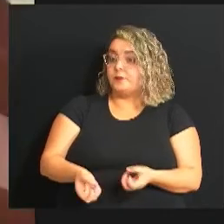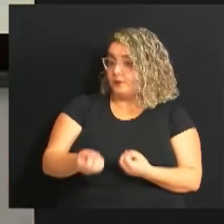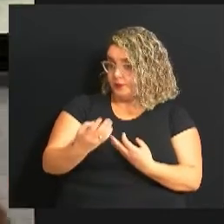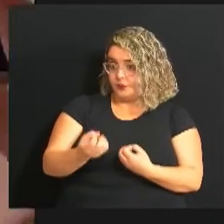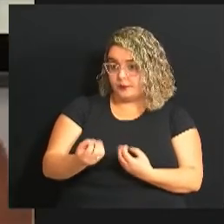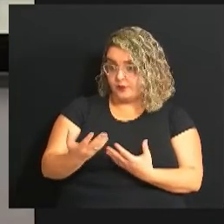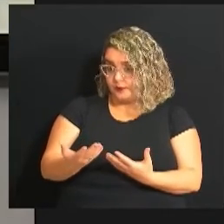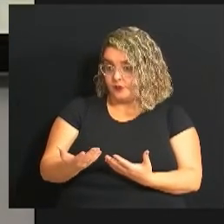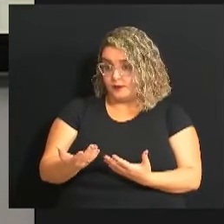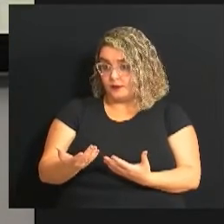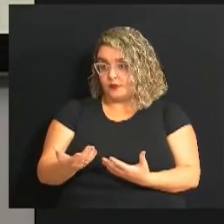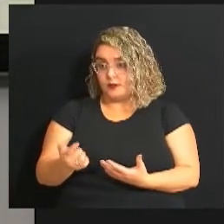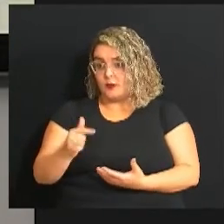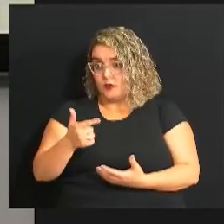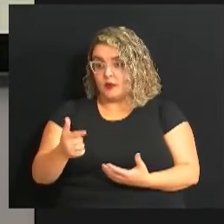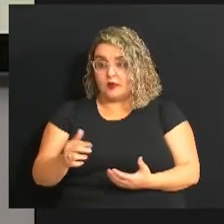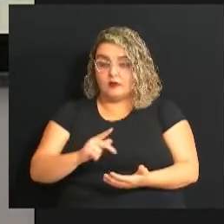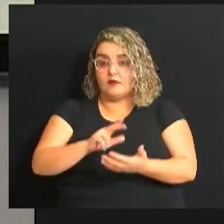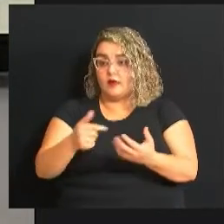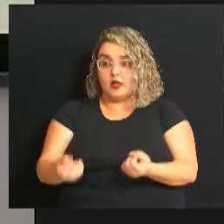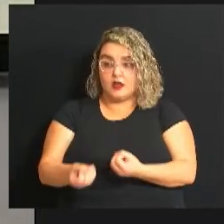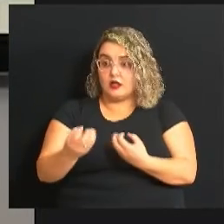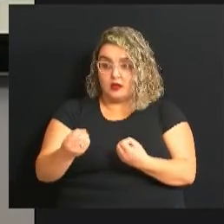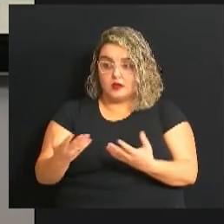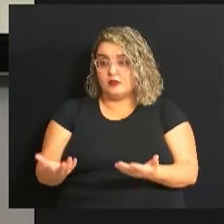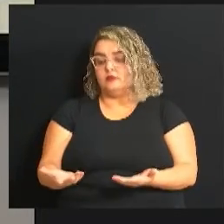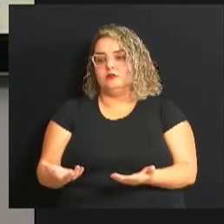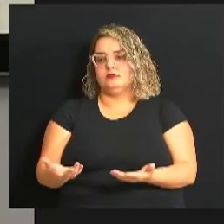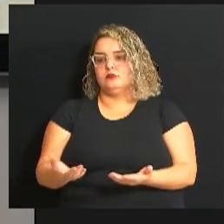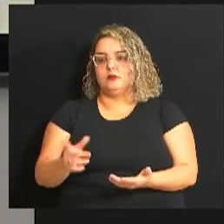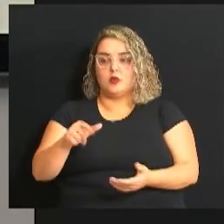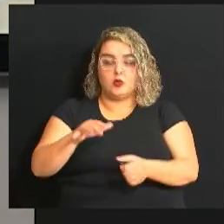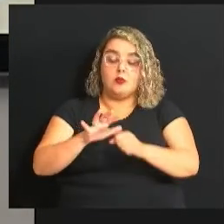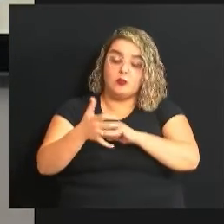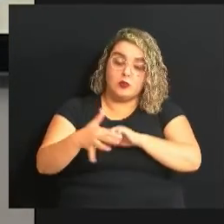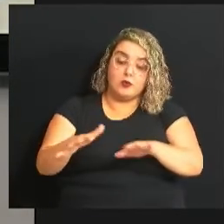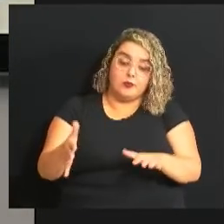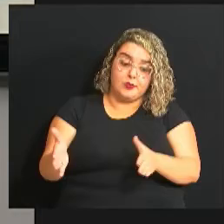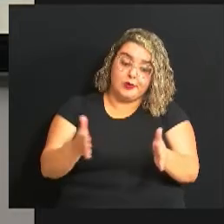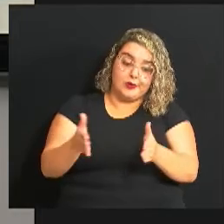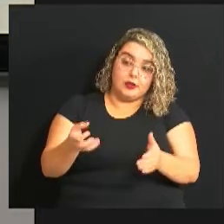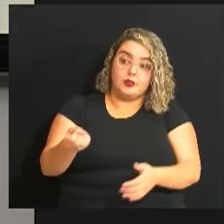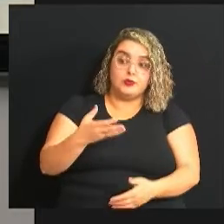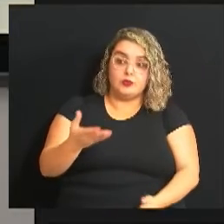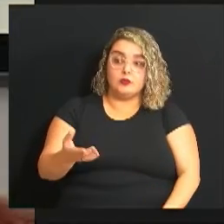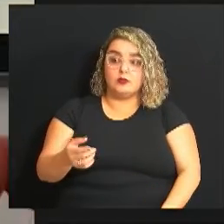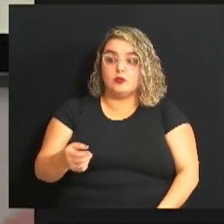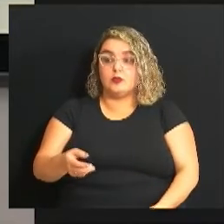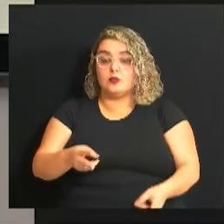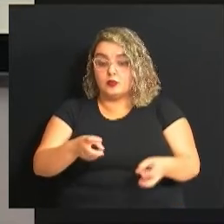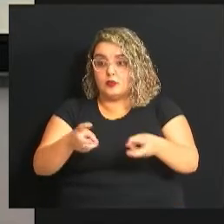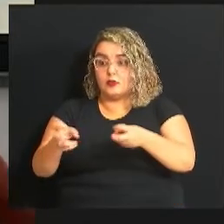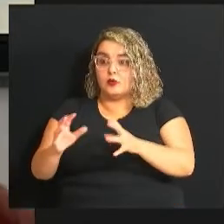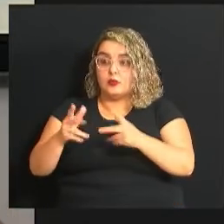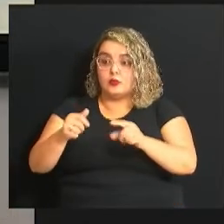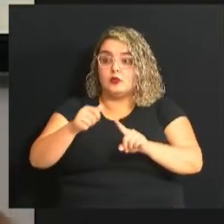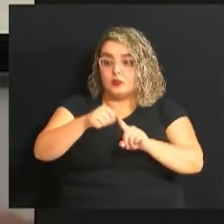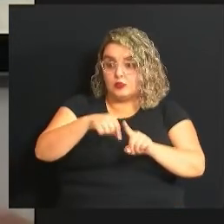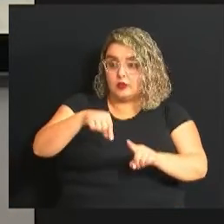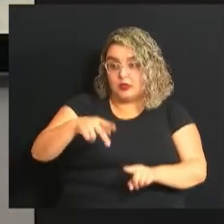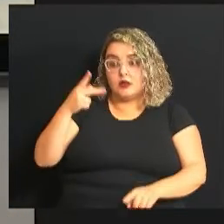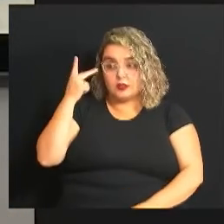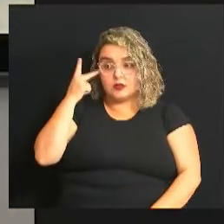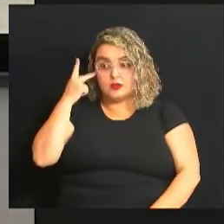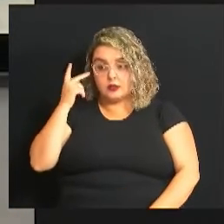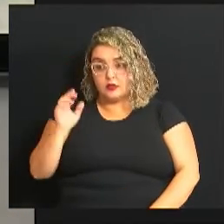ainda não tenham tantos dados sobre pós-pandemia, porque é muito recente, o que a gente observa é que todo mês, aqui em São Paulo, acontece